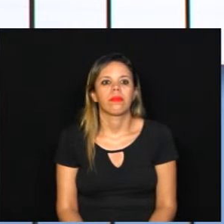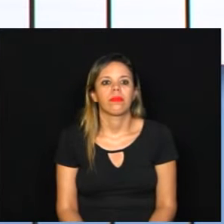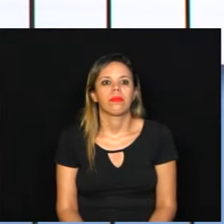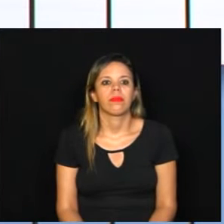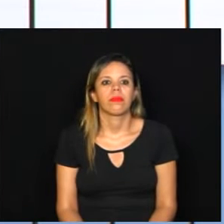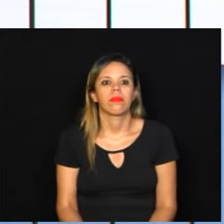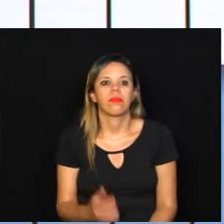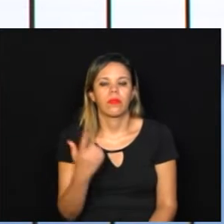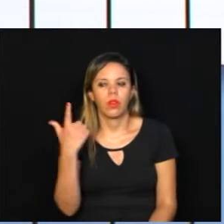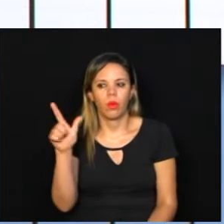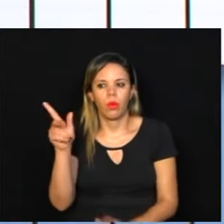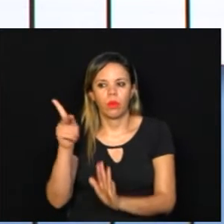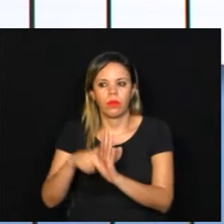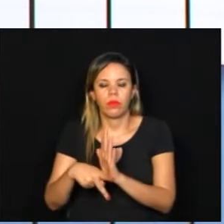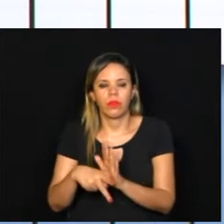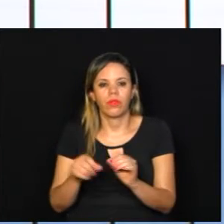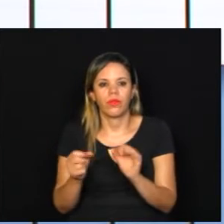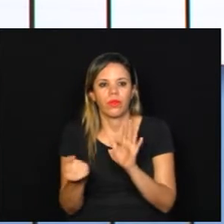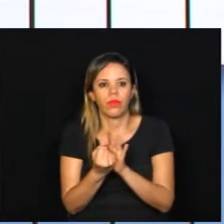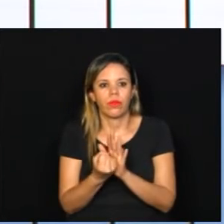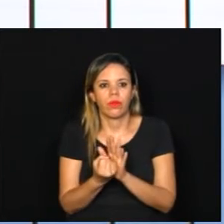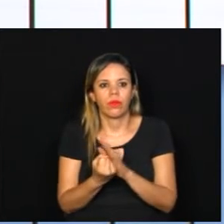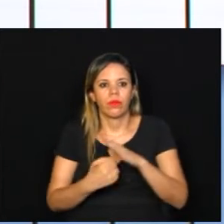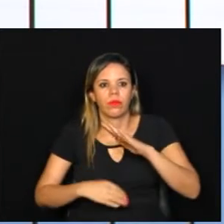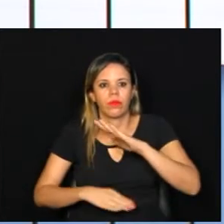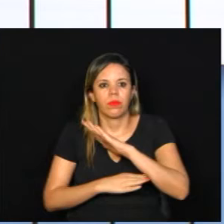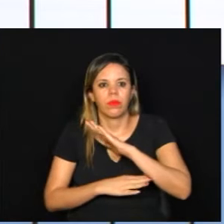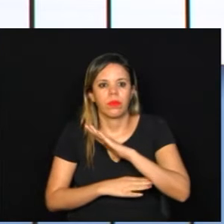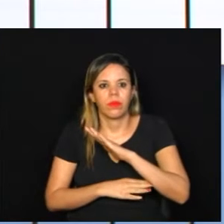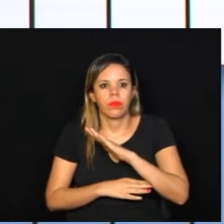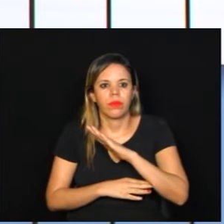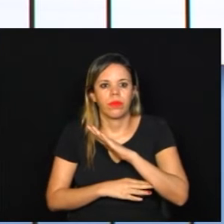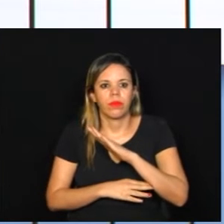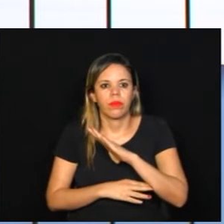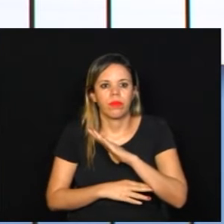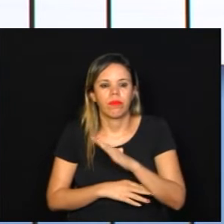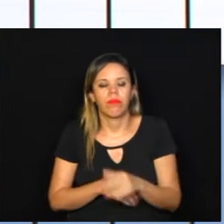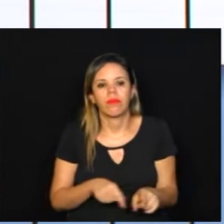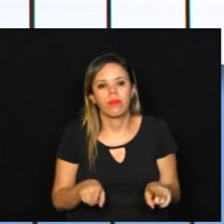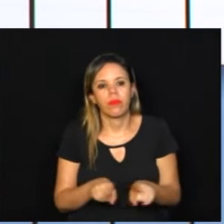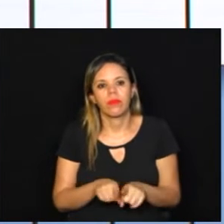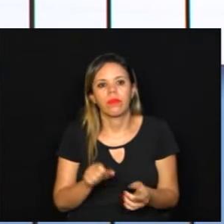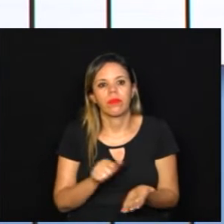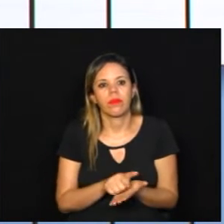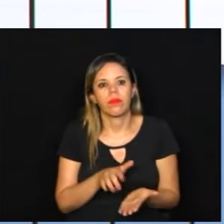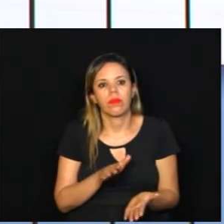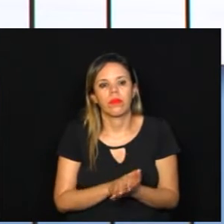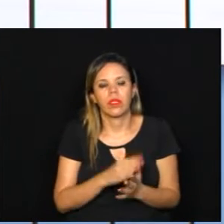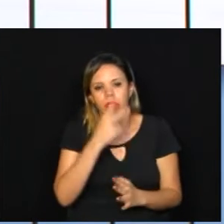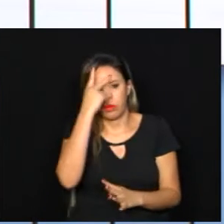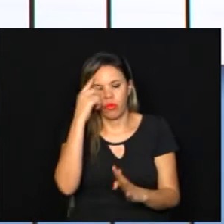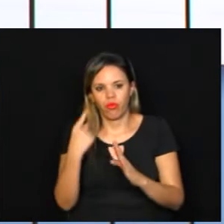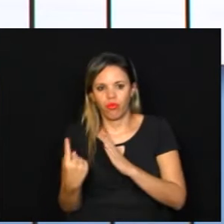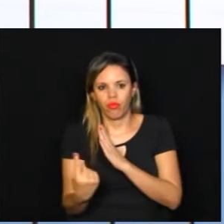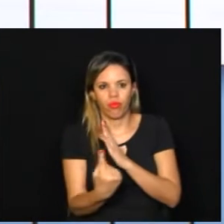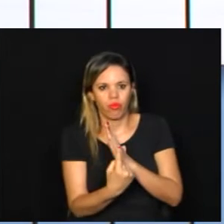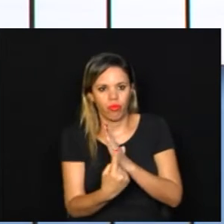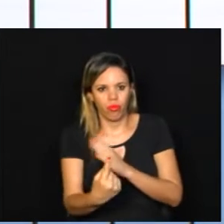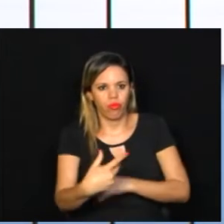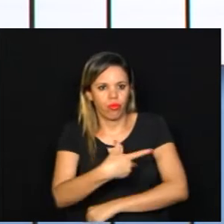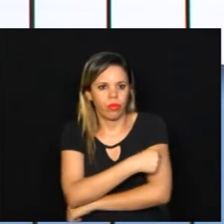E um outro projeto que foi protocolado na Câmara é o que penaliza os fura-filas da vacinação